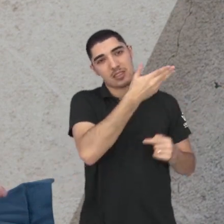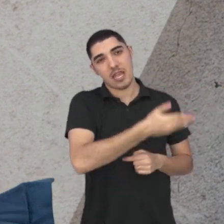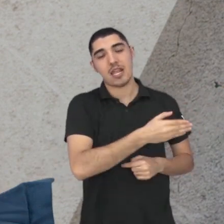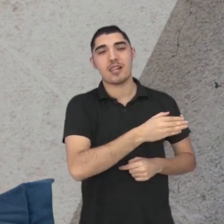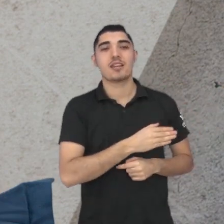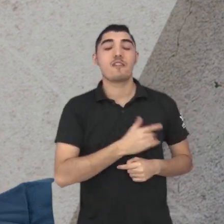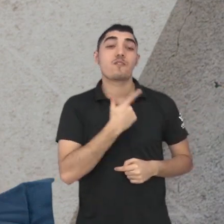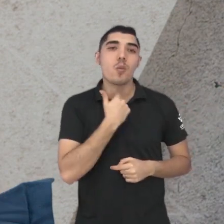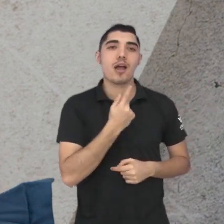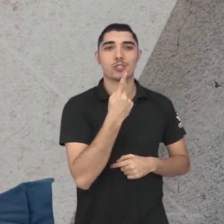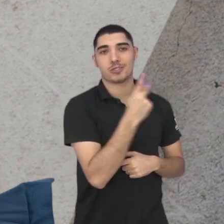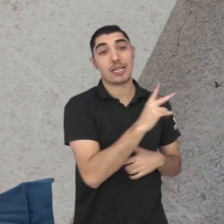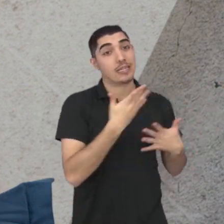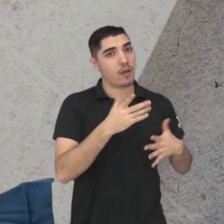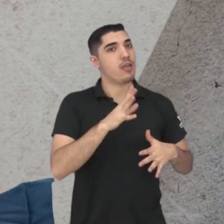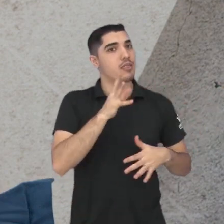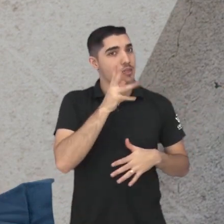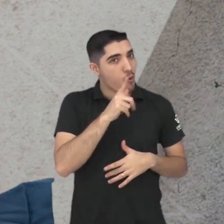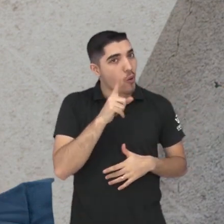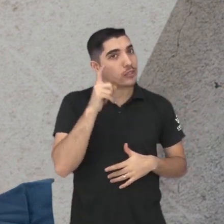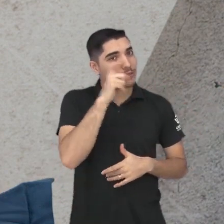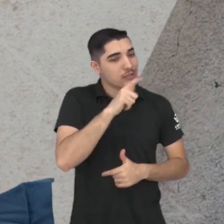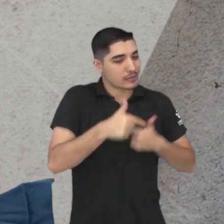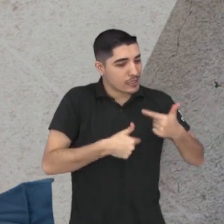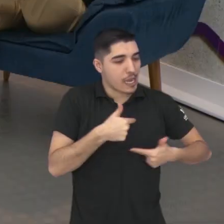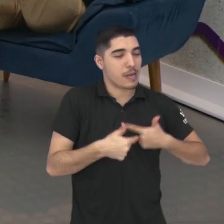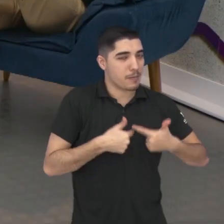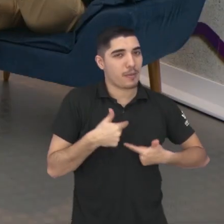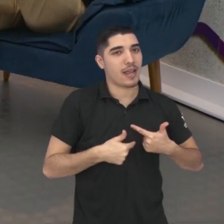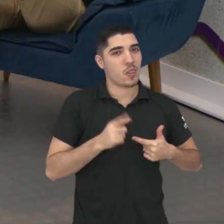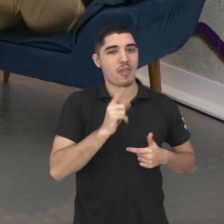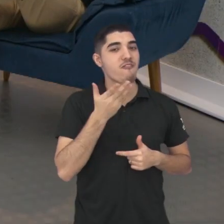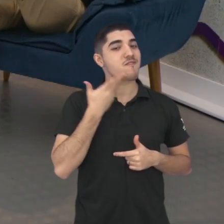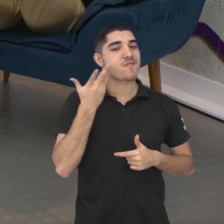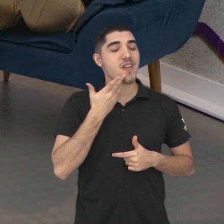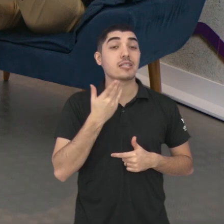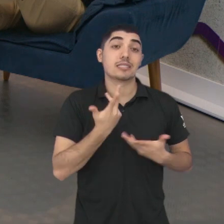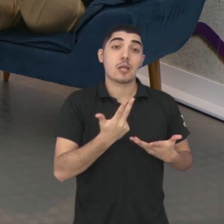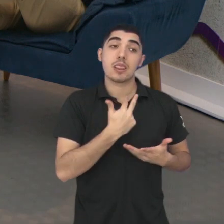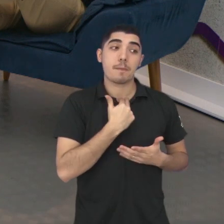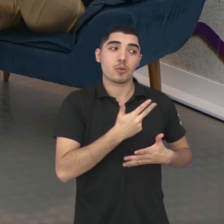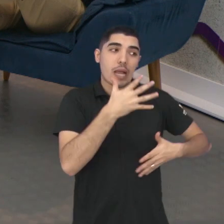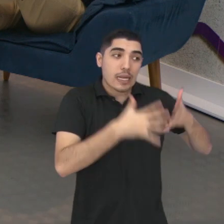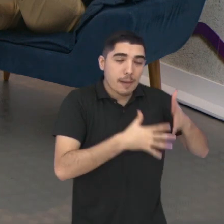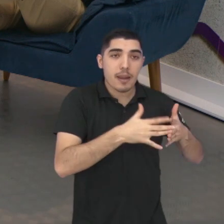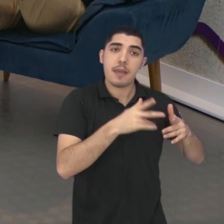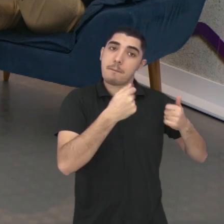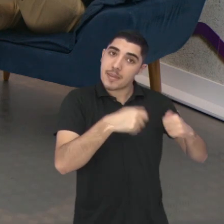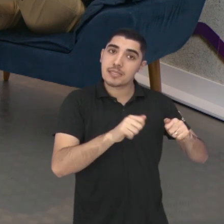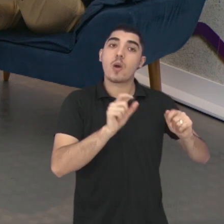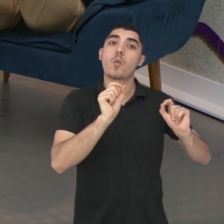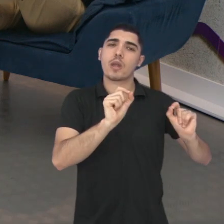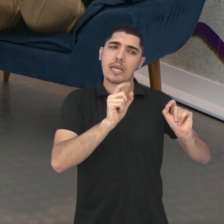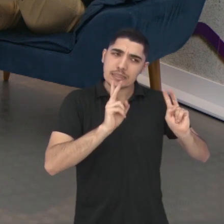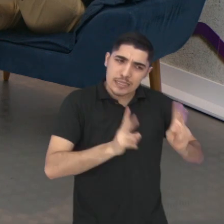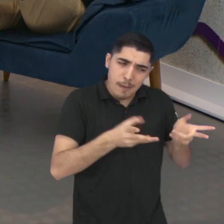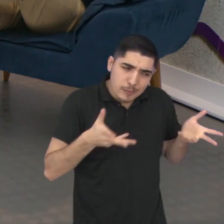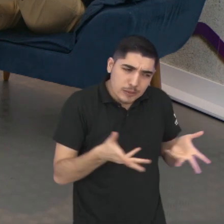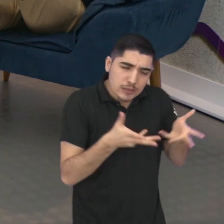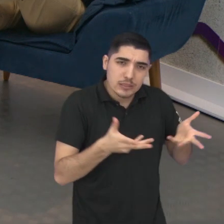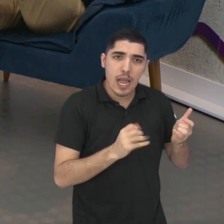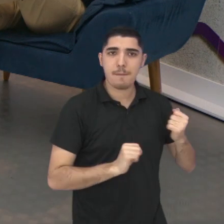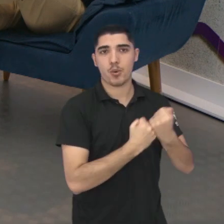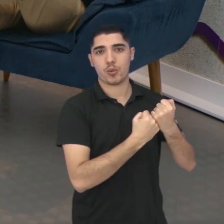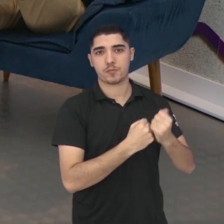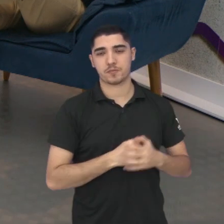do nosso turista. Então, demanda um trabalhinho, né? E a gente não pode ter nada que a gente atrapalhe isso, muito pelo contrário, a gente tem que ser super sempre a